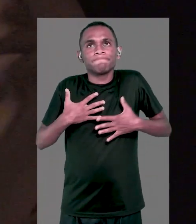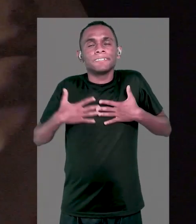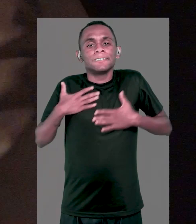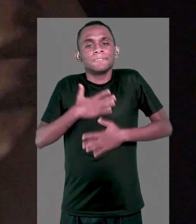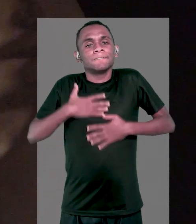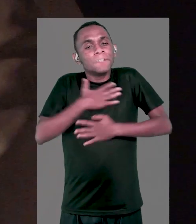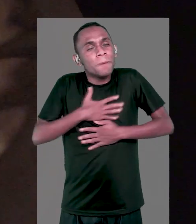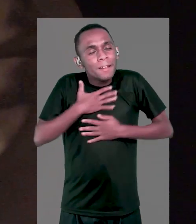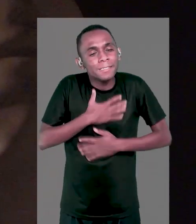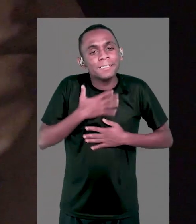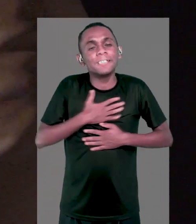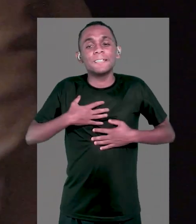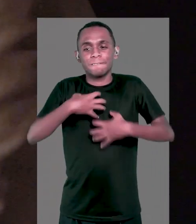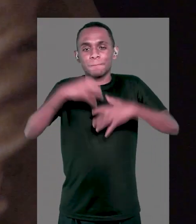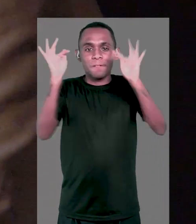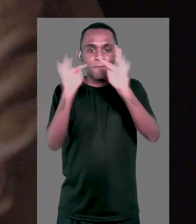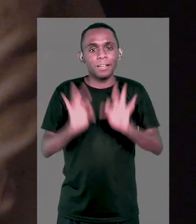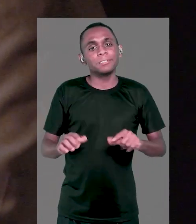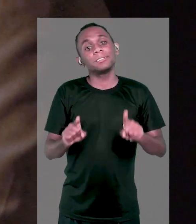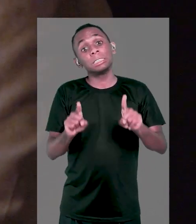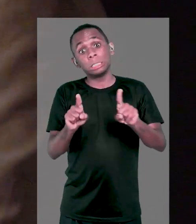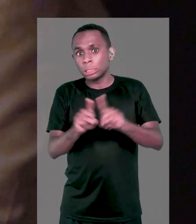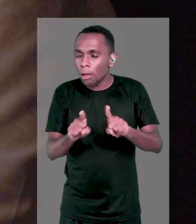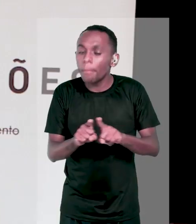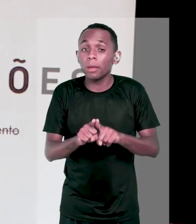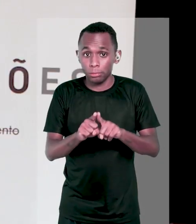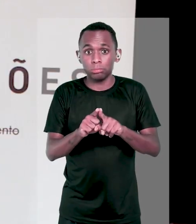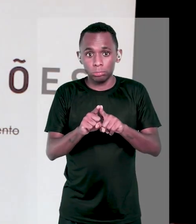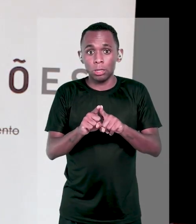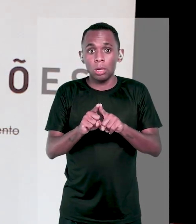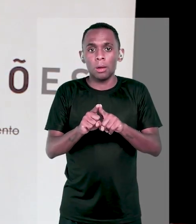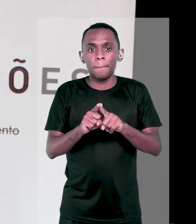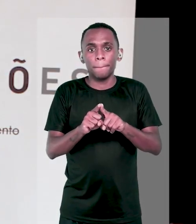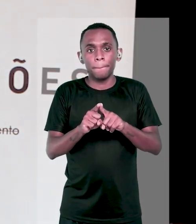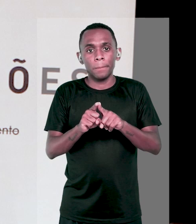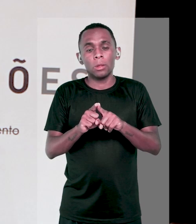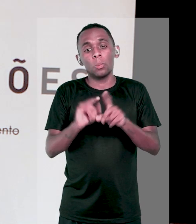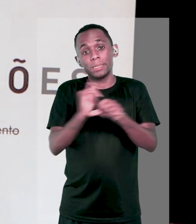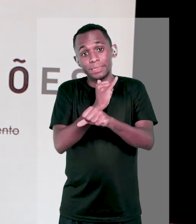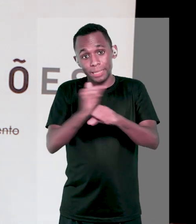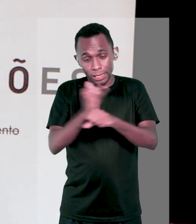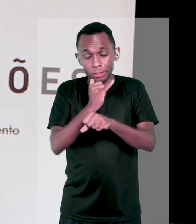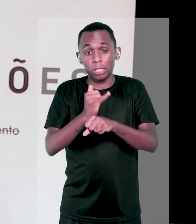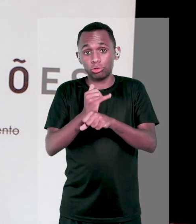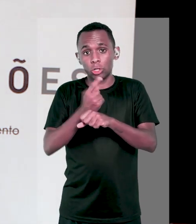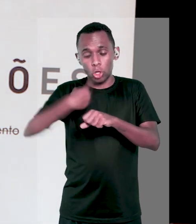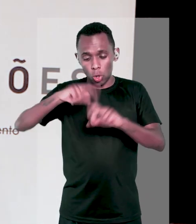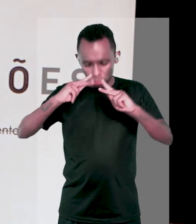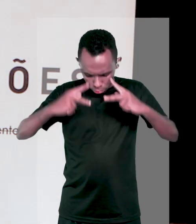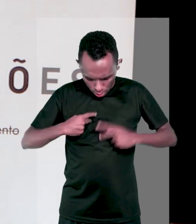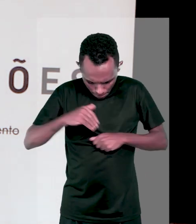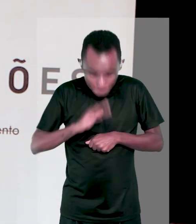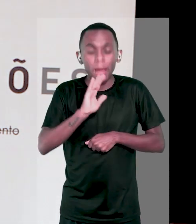conhecer o mundo é preciso entender aqui a sensibilidade como capacidade de produzir compreensões